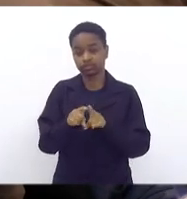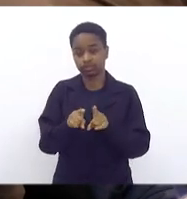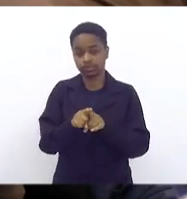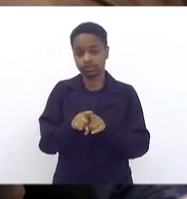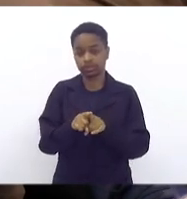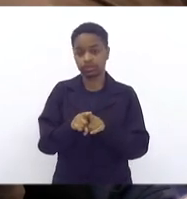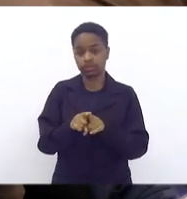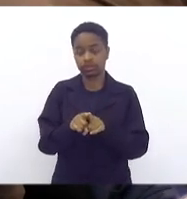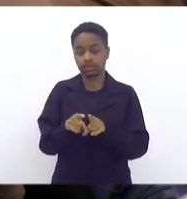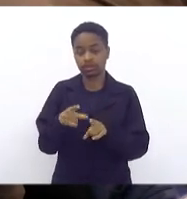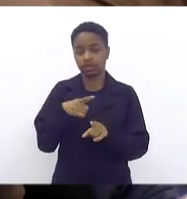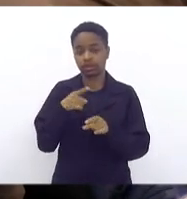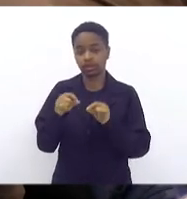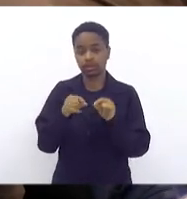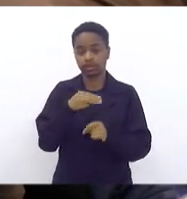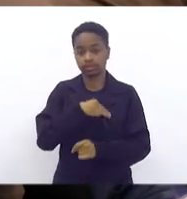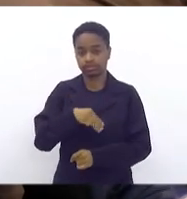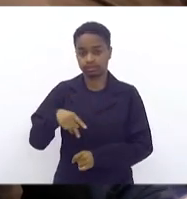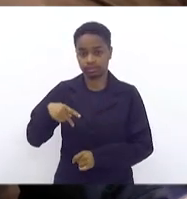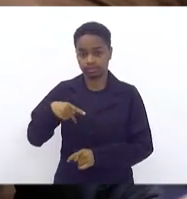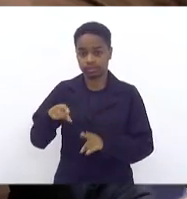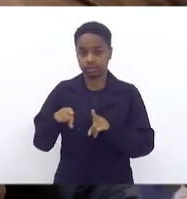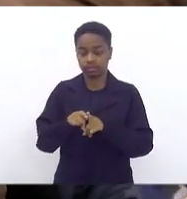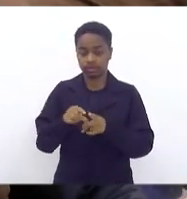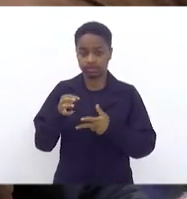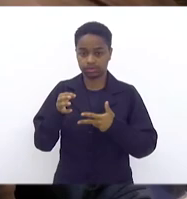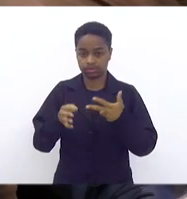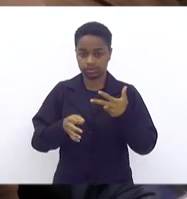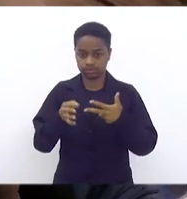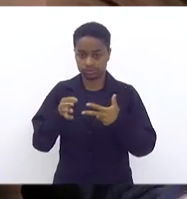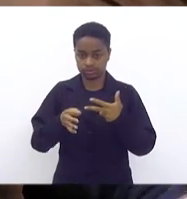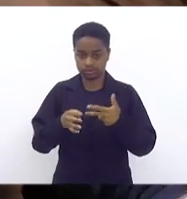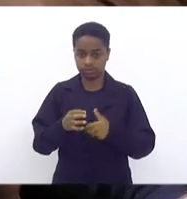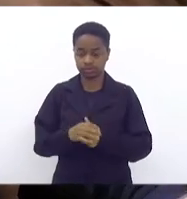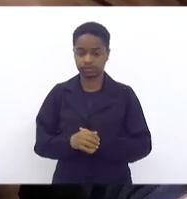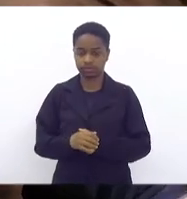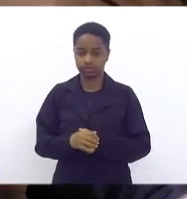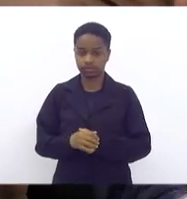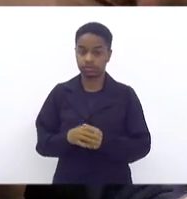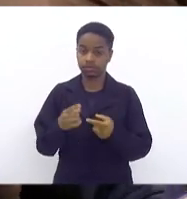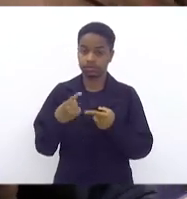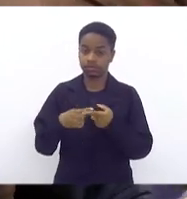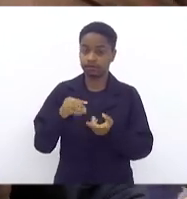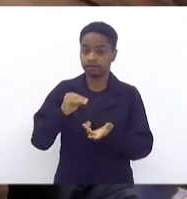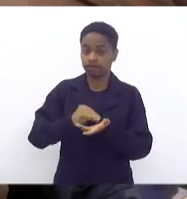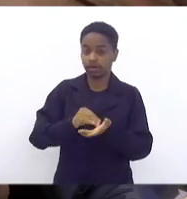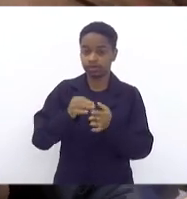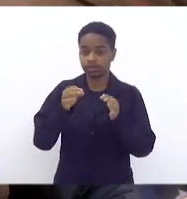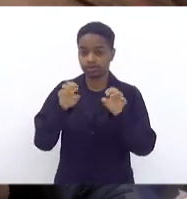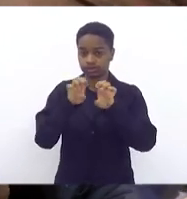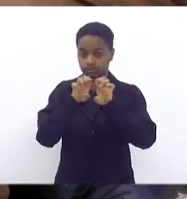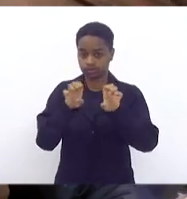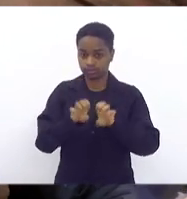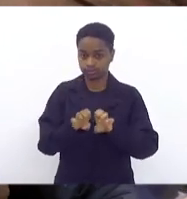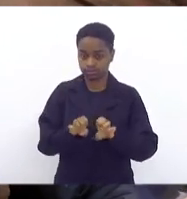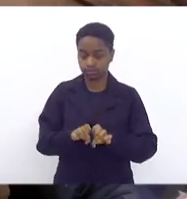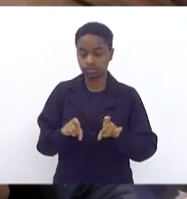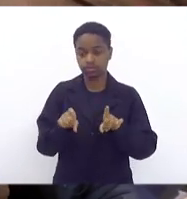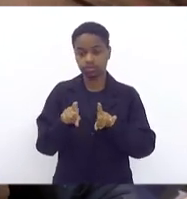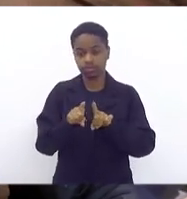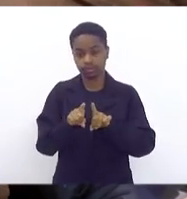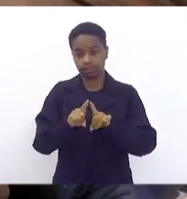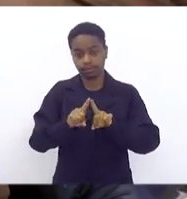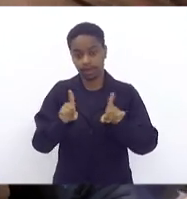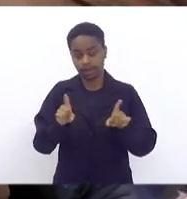contentam ministério público e poder judiciário porque existe uma falta de estrutura mas às vezes também eu devo dizer